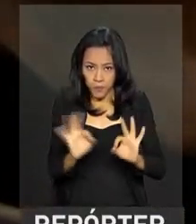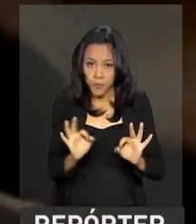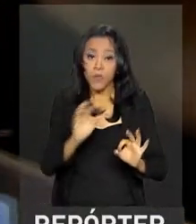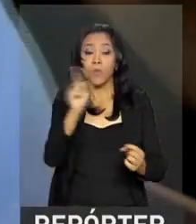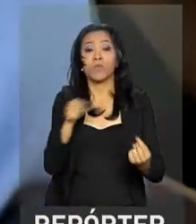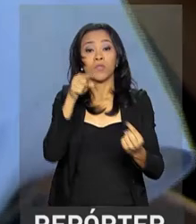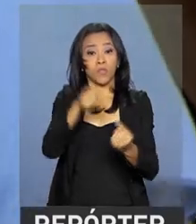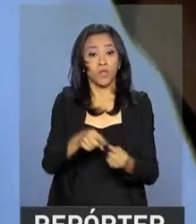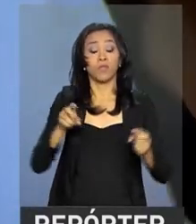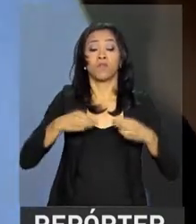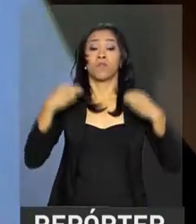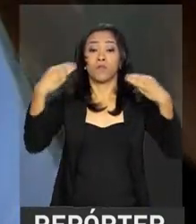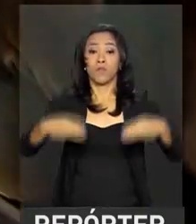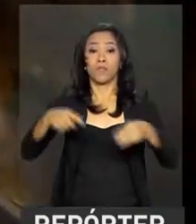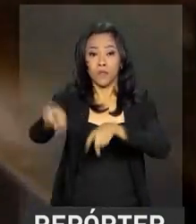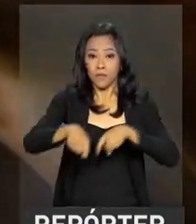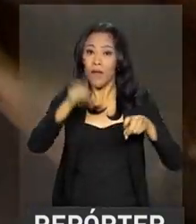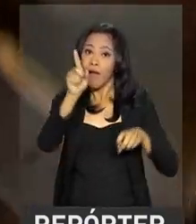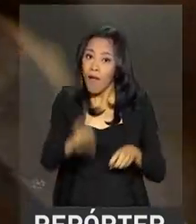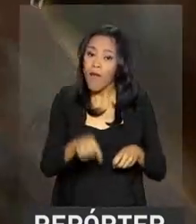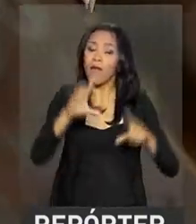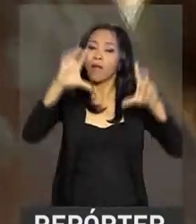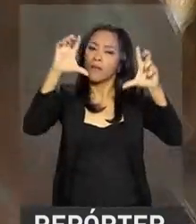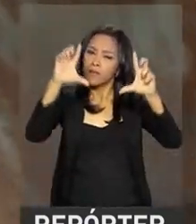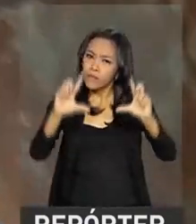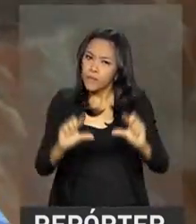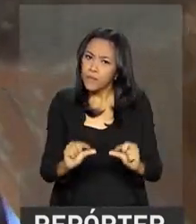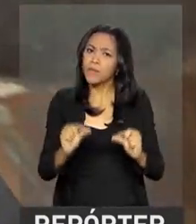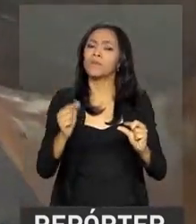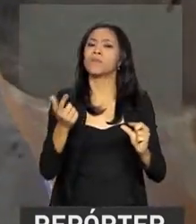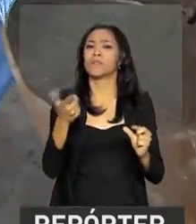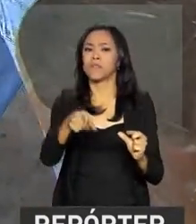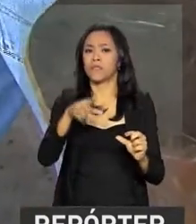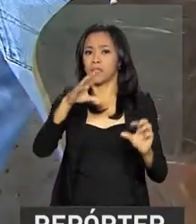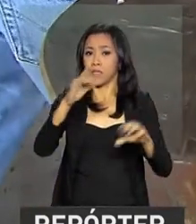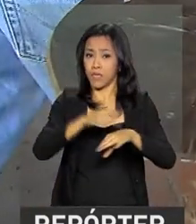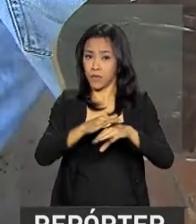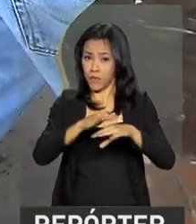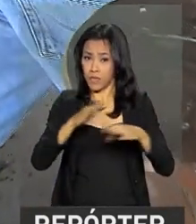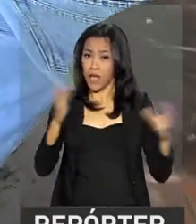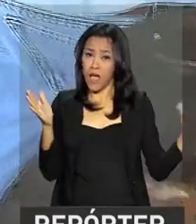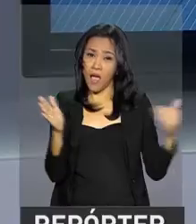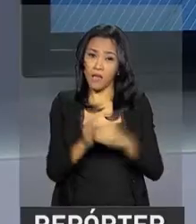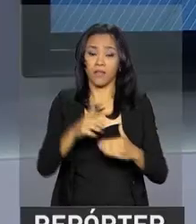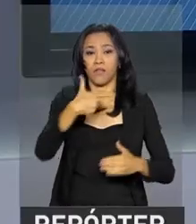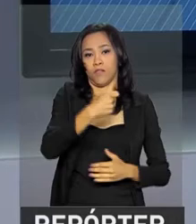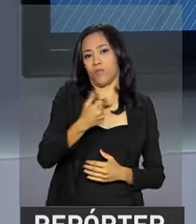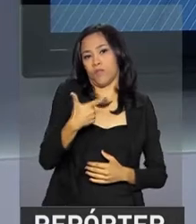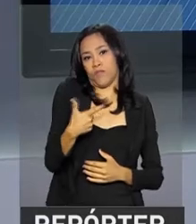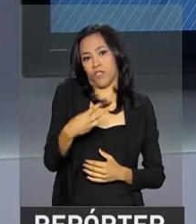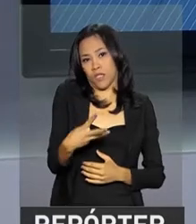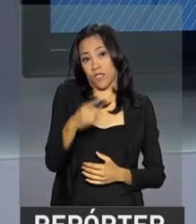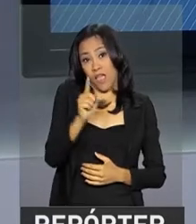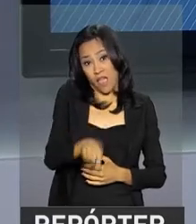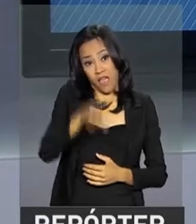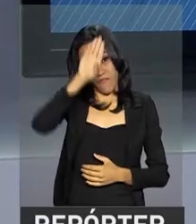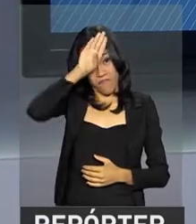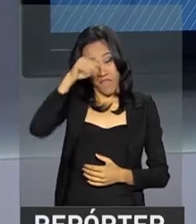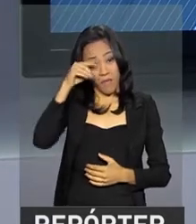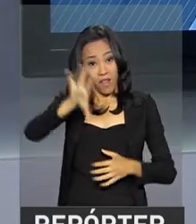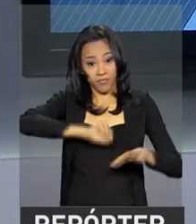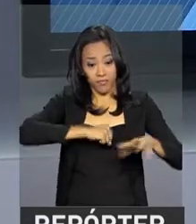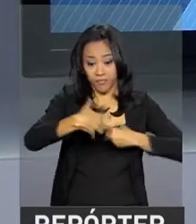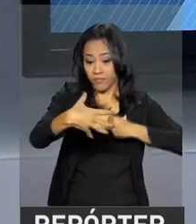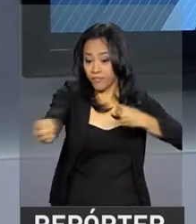ministério da agricultura é eliminar a necessidade da imunização contra a doença até 2023 a febre aftosa é altamente contagiosa